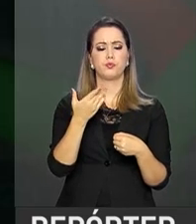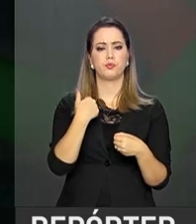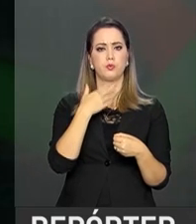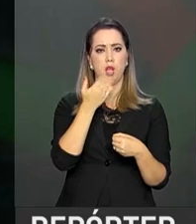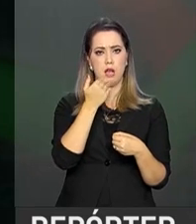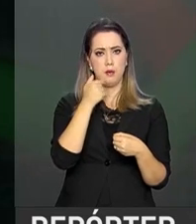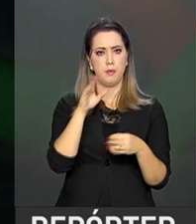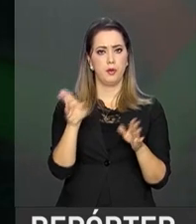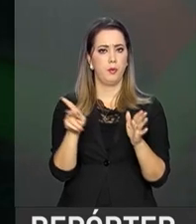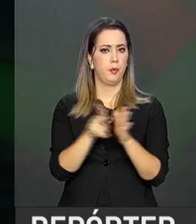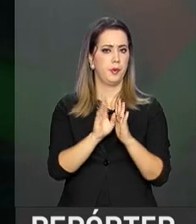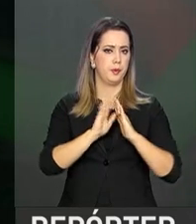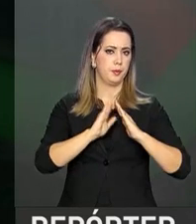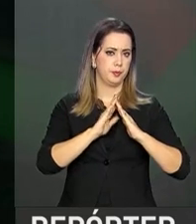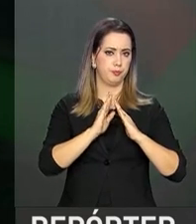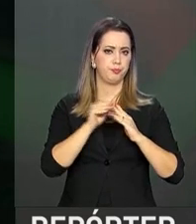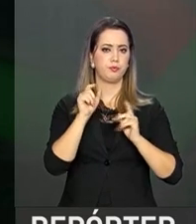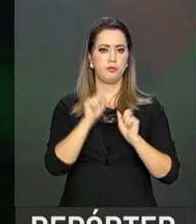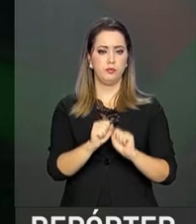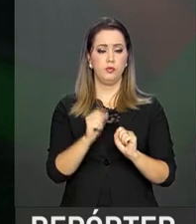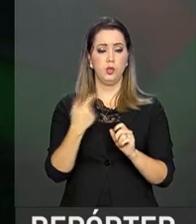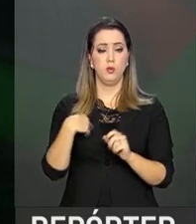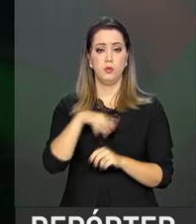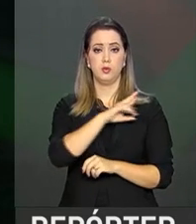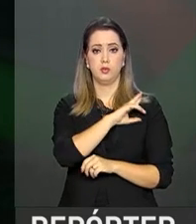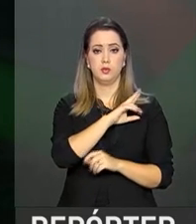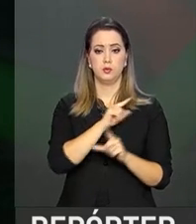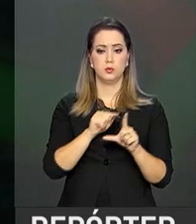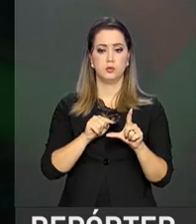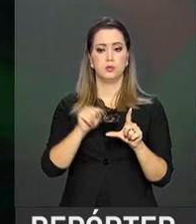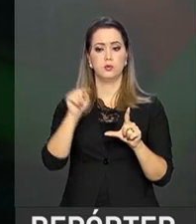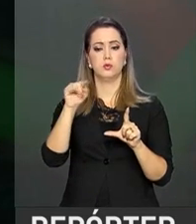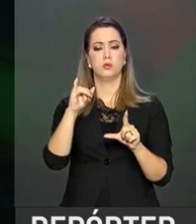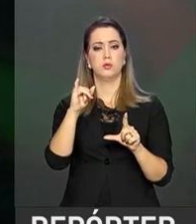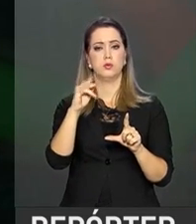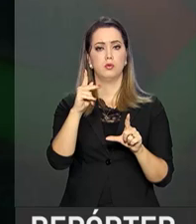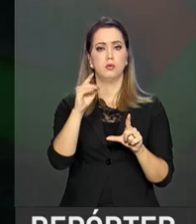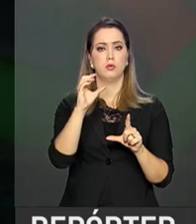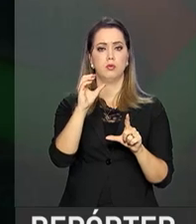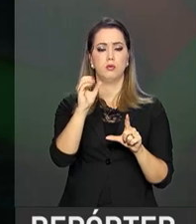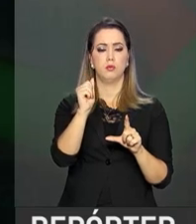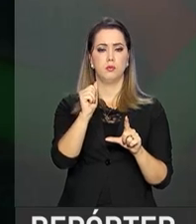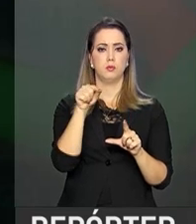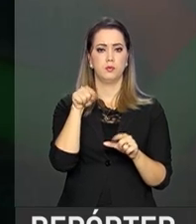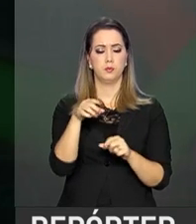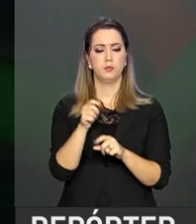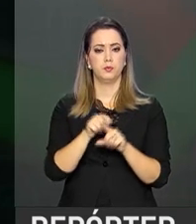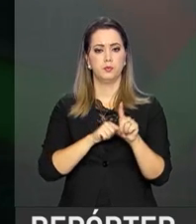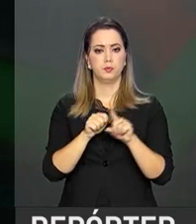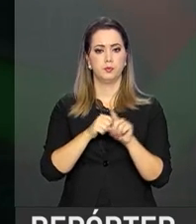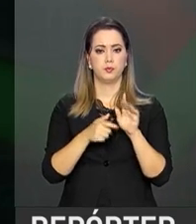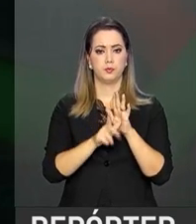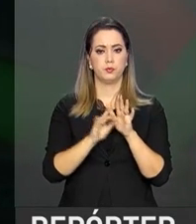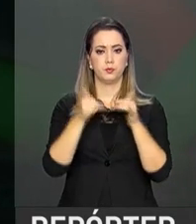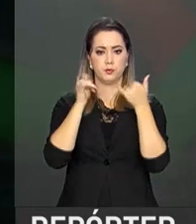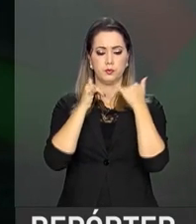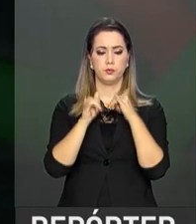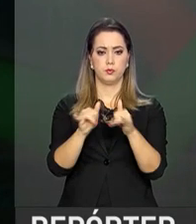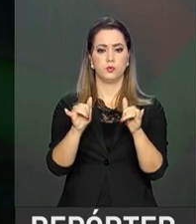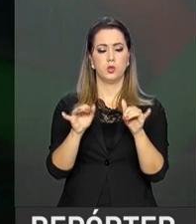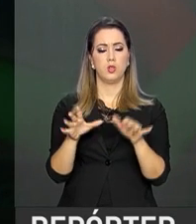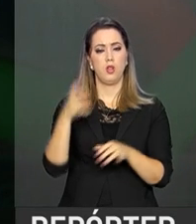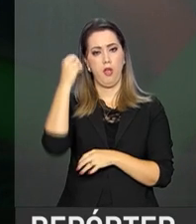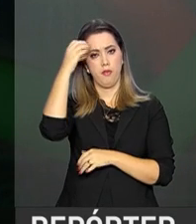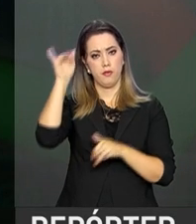como tomate batata inglesa foram os responsáveis pelo aumento do ipc a no mês passado já energia elétrica e passagens